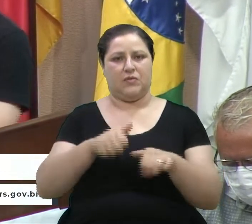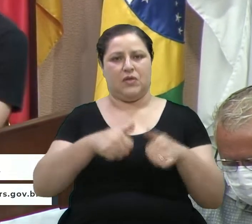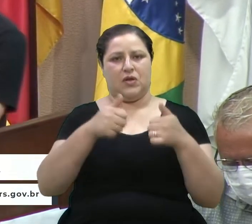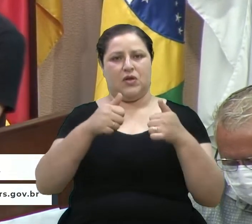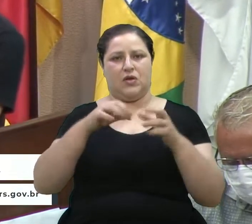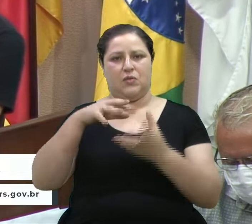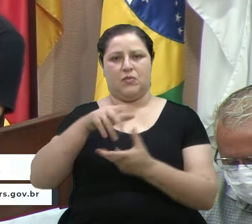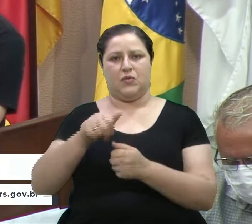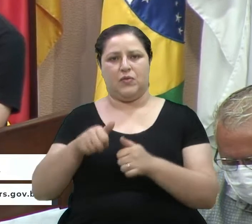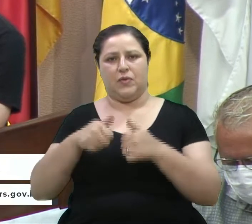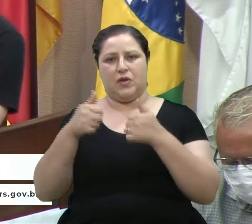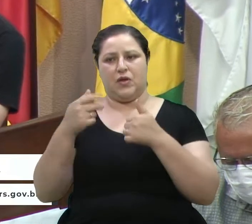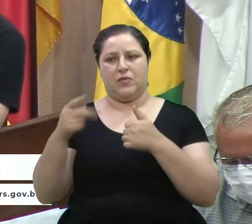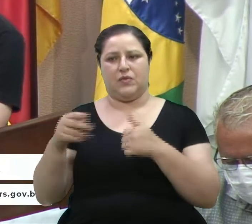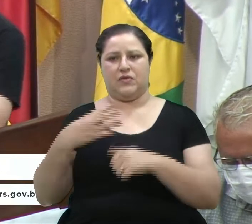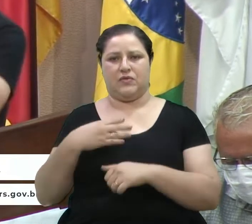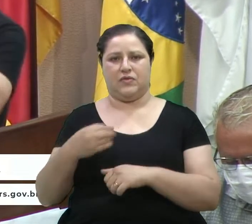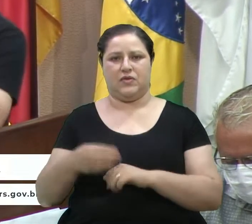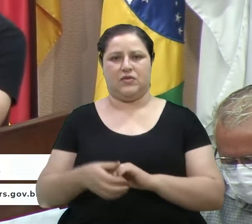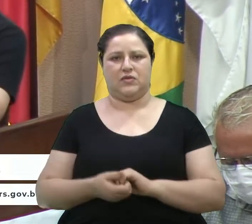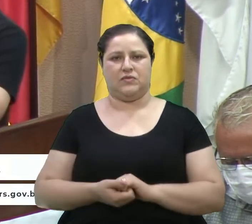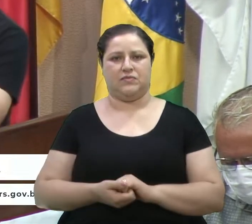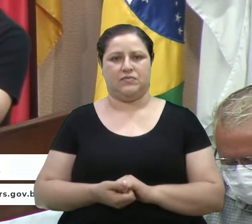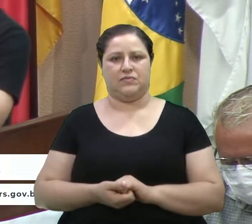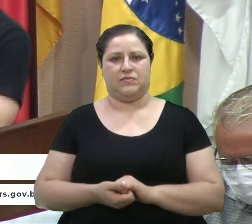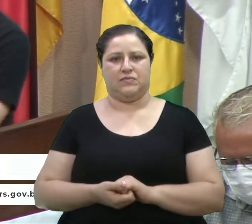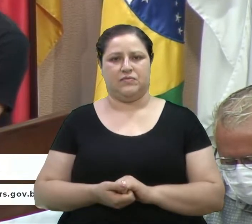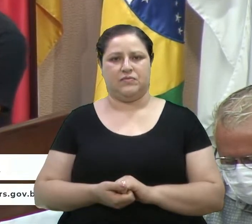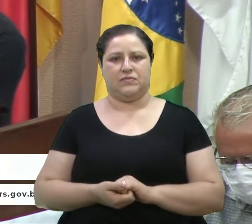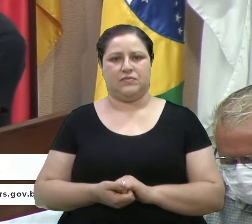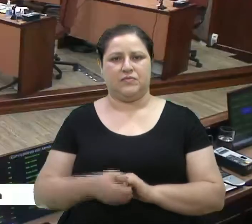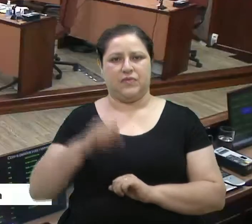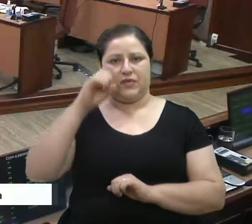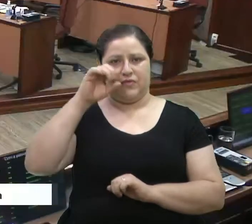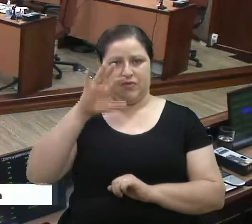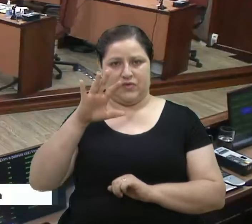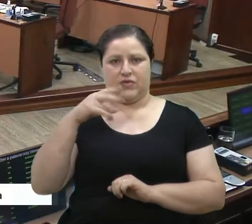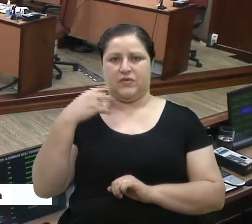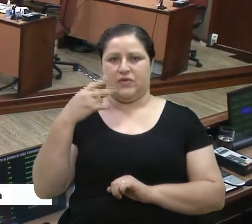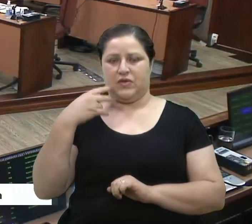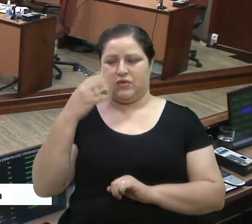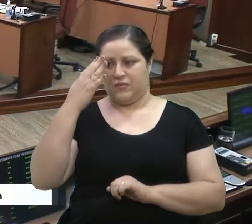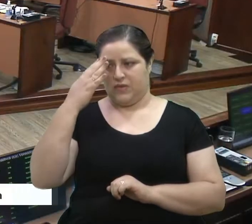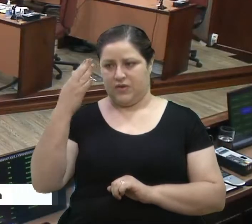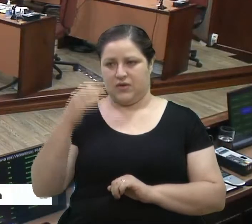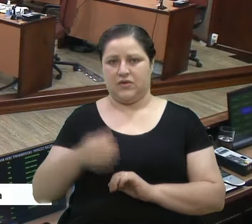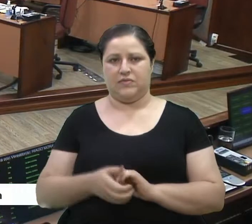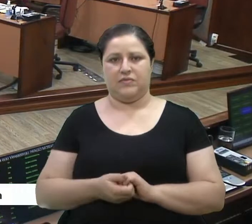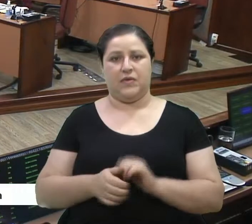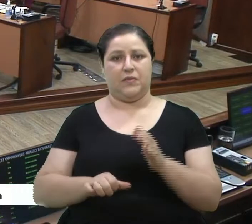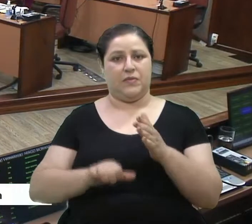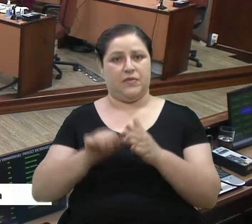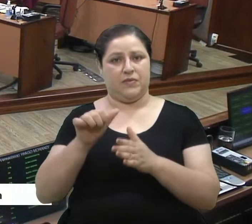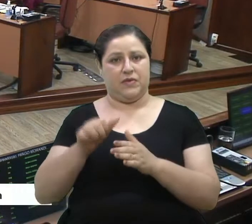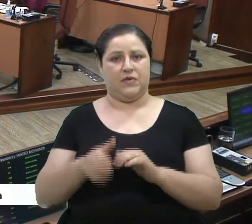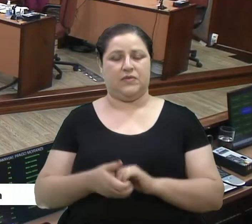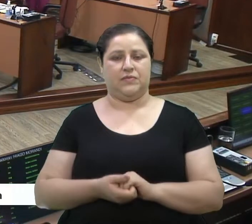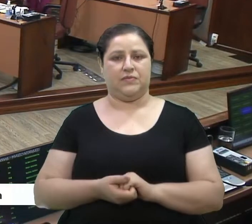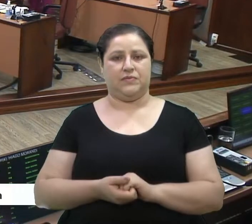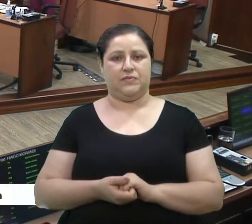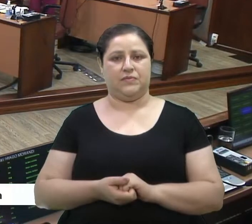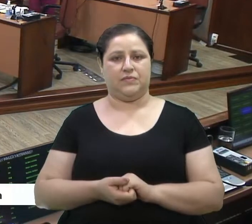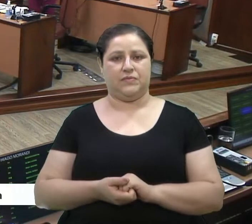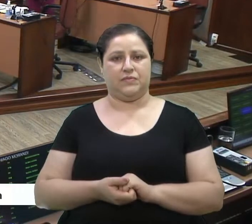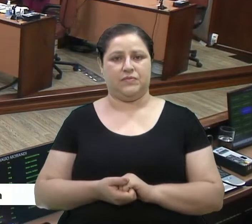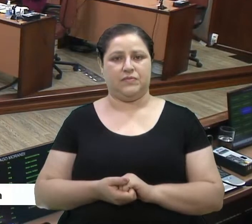para os nossos filhos, tá? A parte, vereador Fius. Obrigado, vereador. Primeiramente,